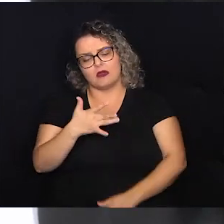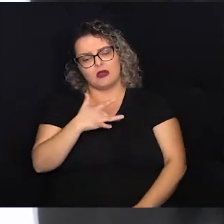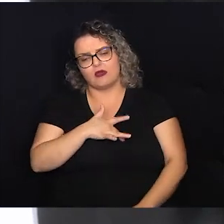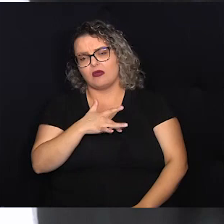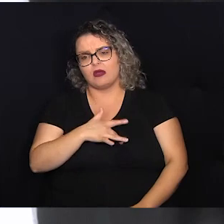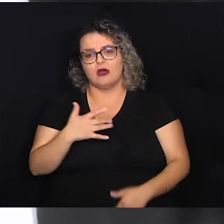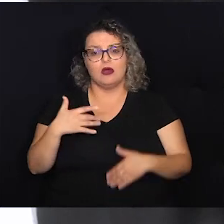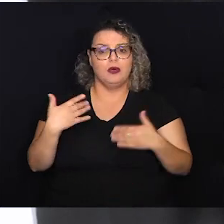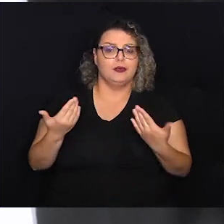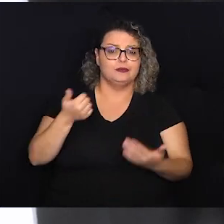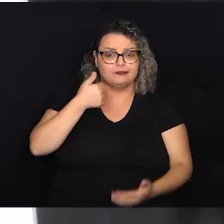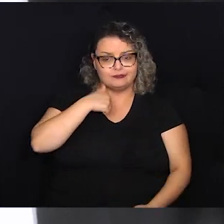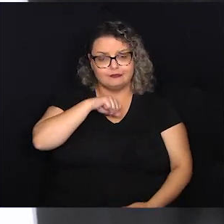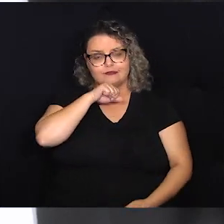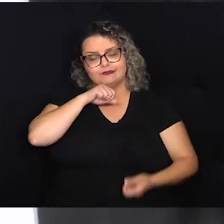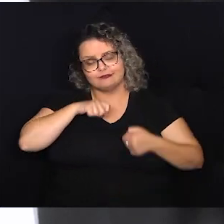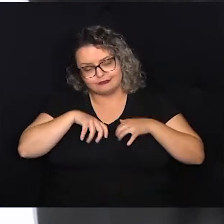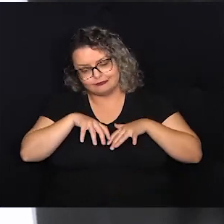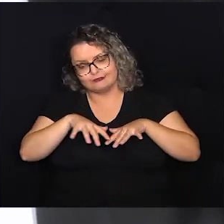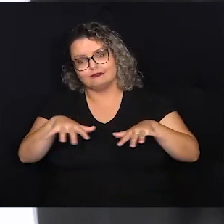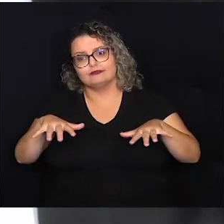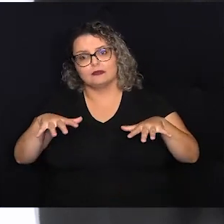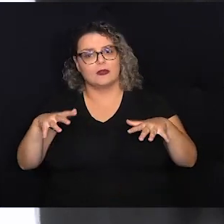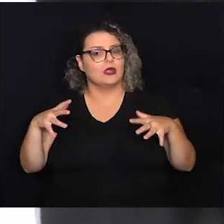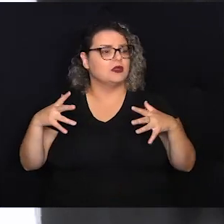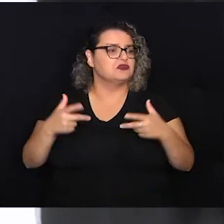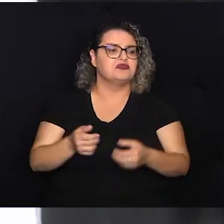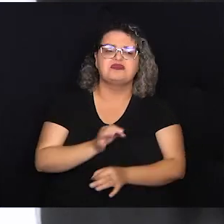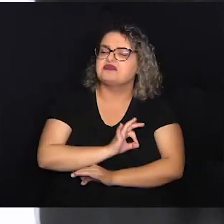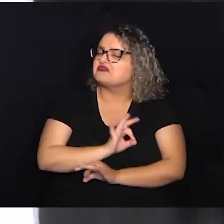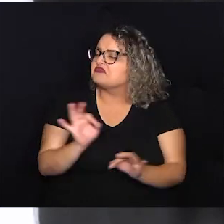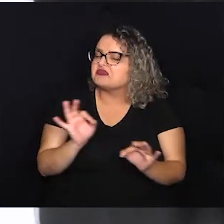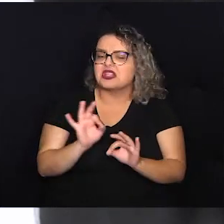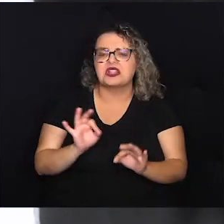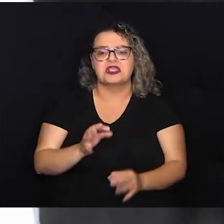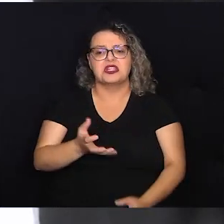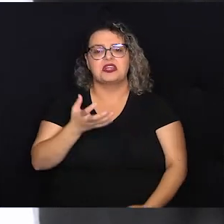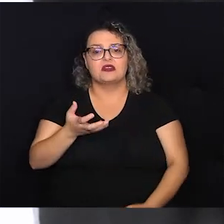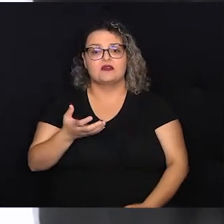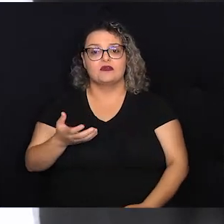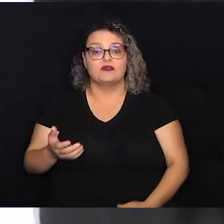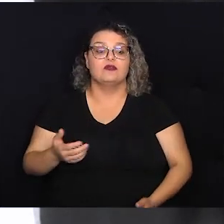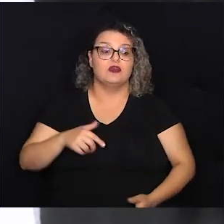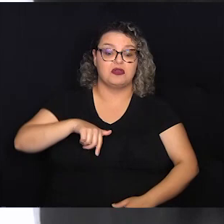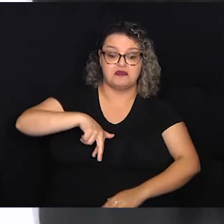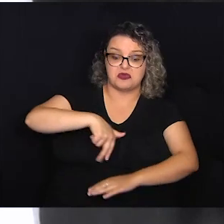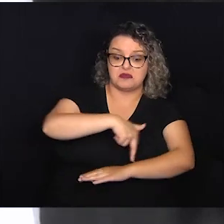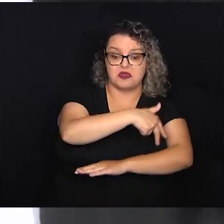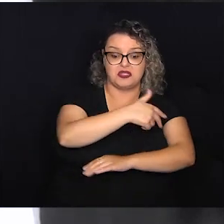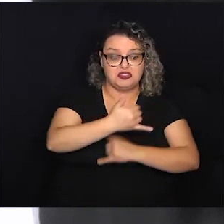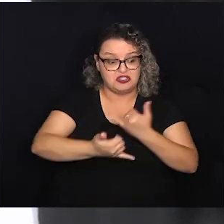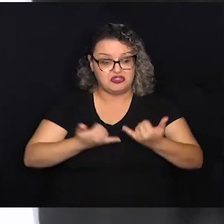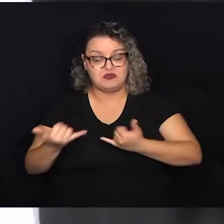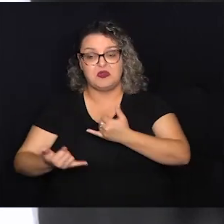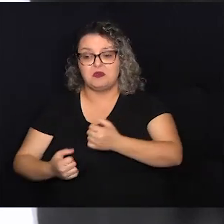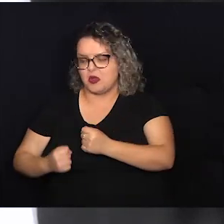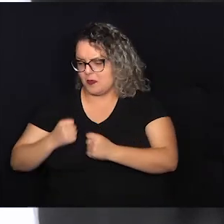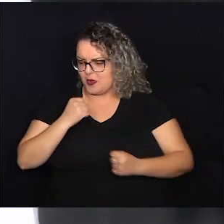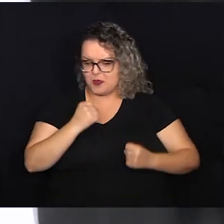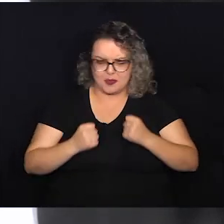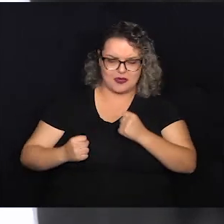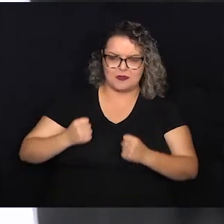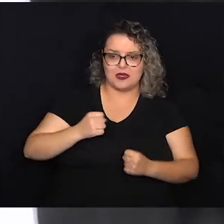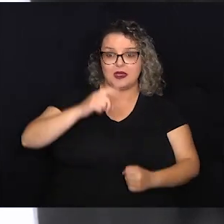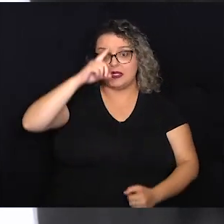minha rua coitada, qual as mães que se consomem, foi tudo sem querer nada. Foi pista de meus brinquedos,